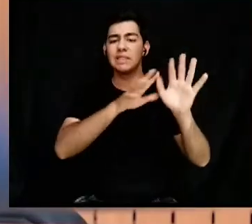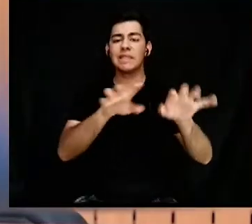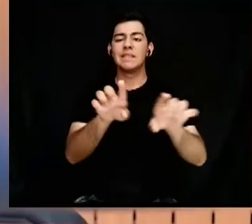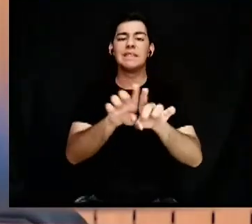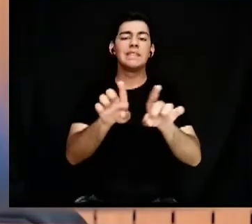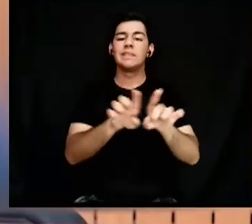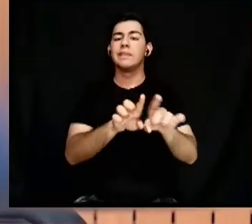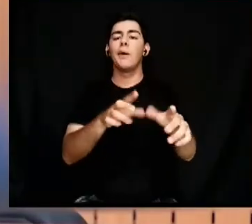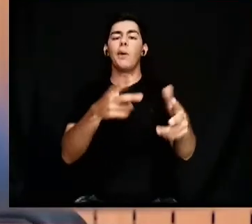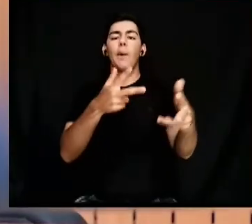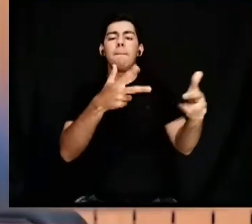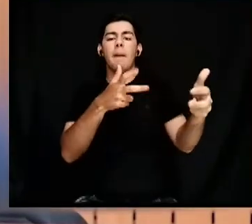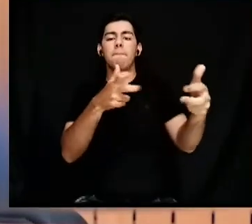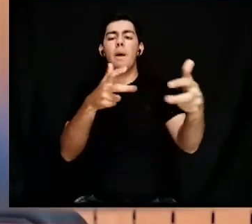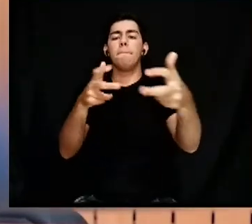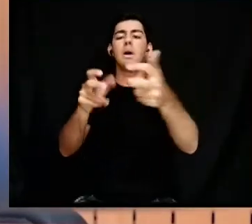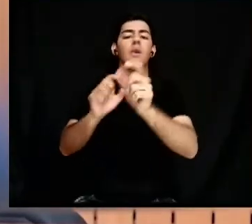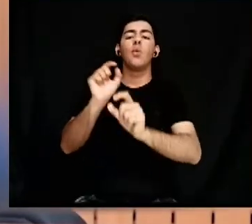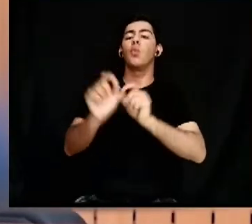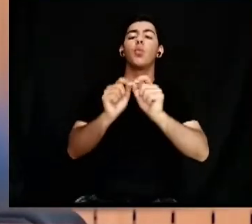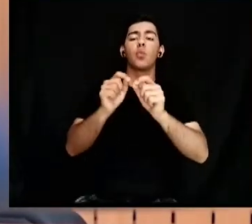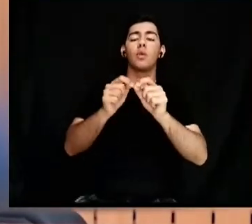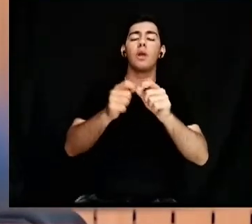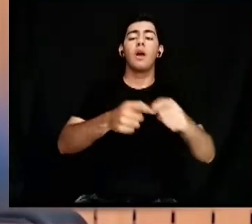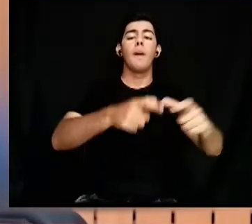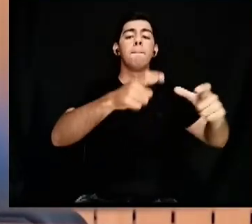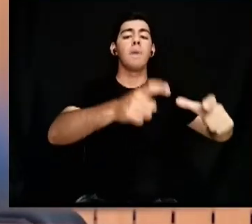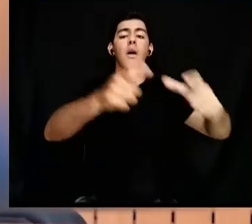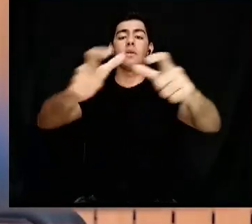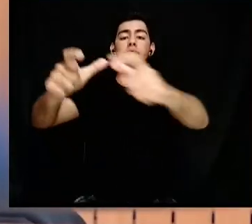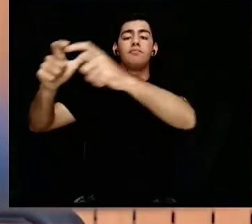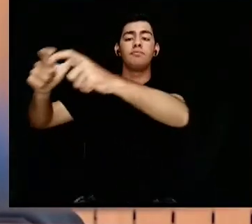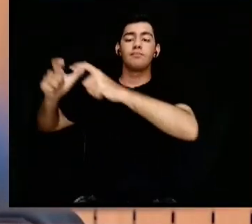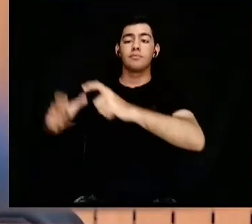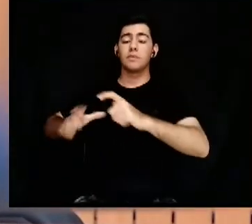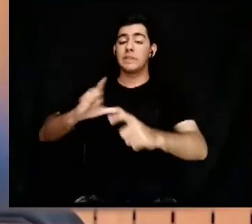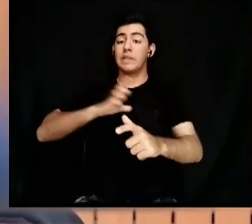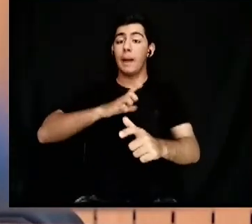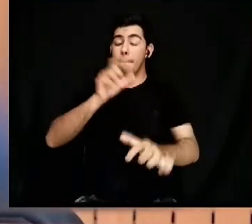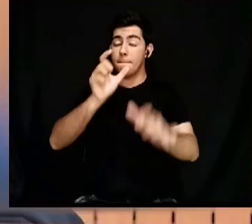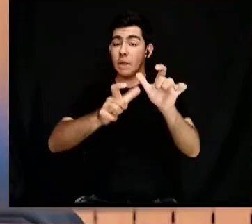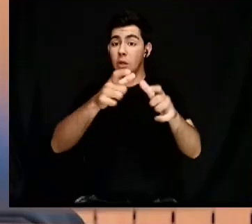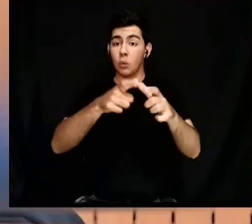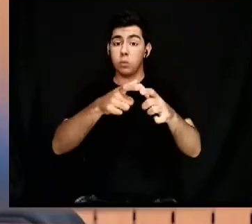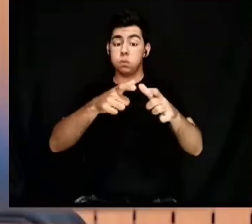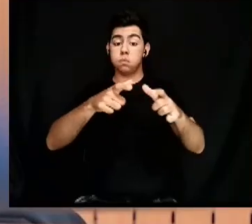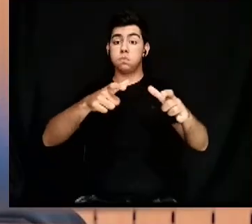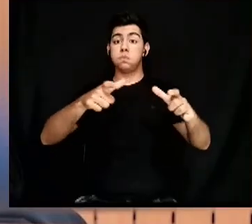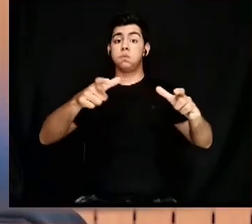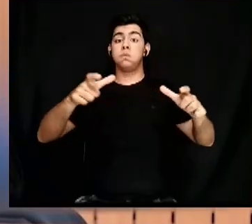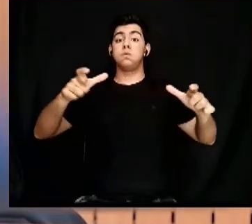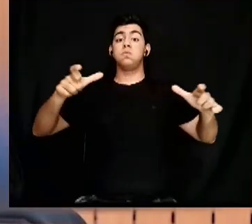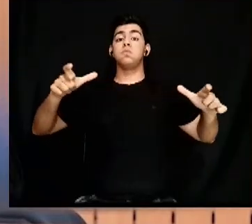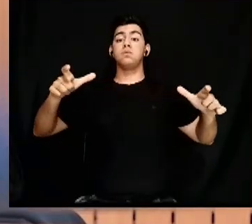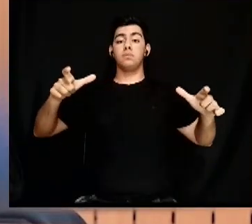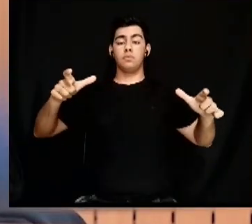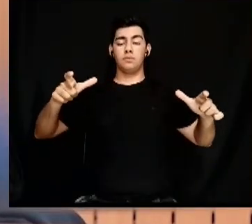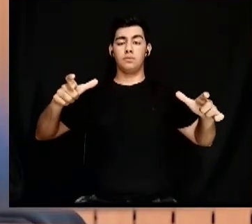mais é regiões onde tem um aumento populacional, um adensamento populacional, e não se